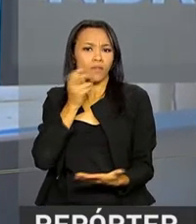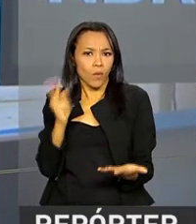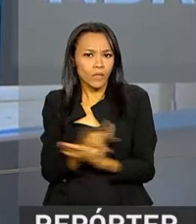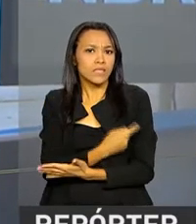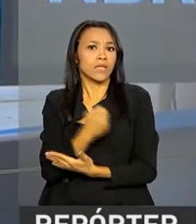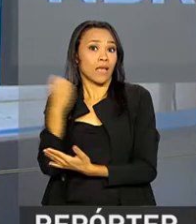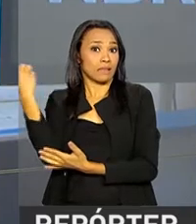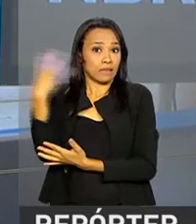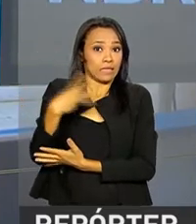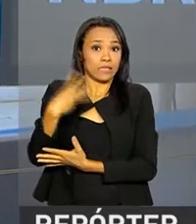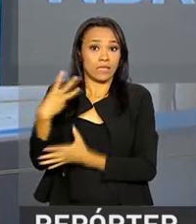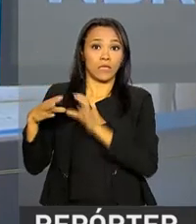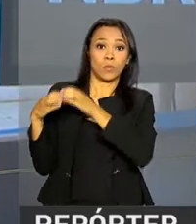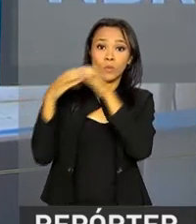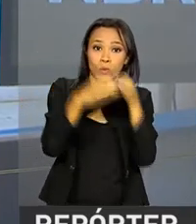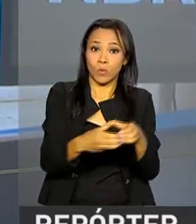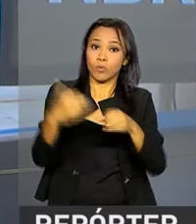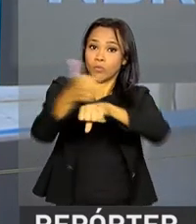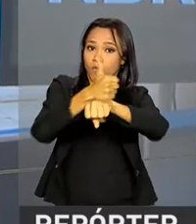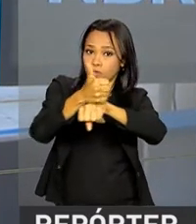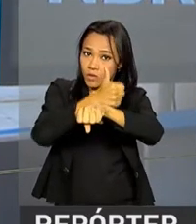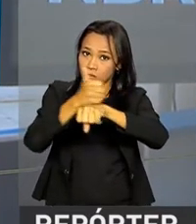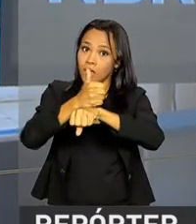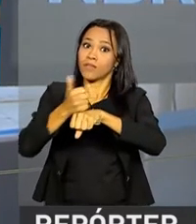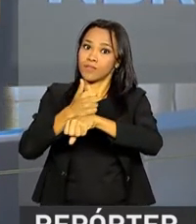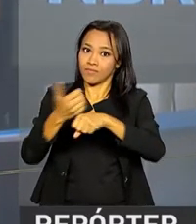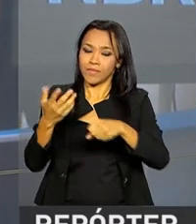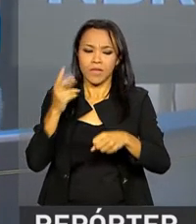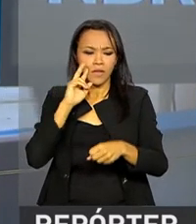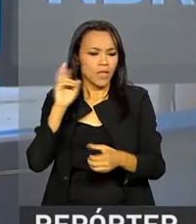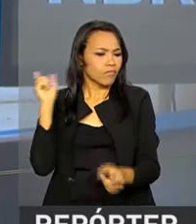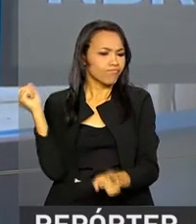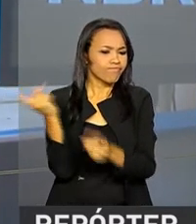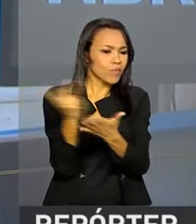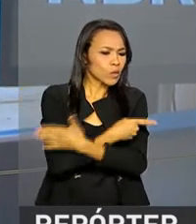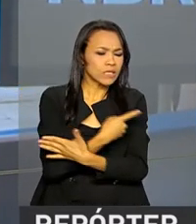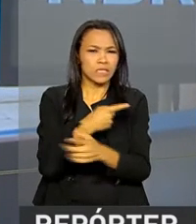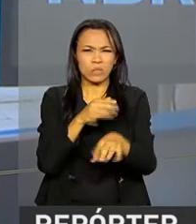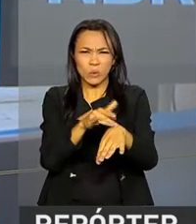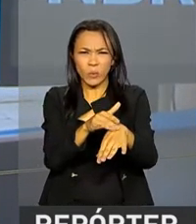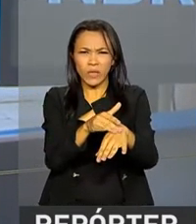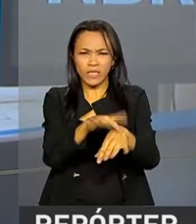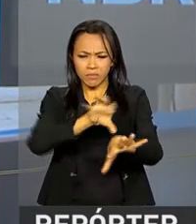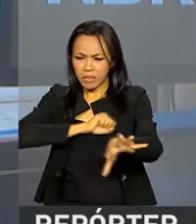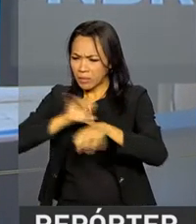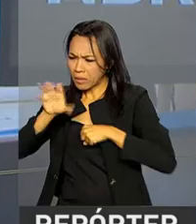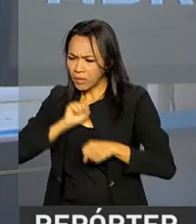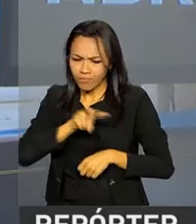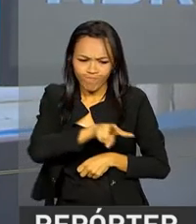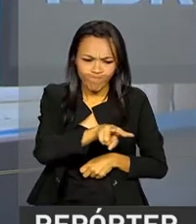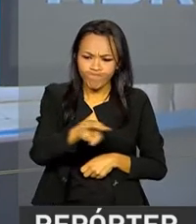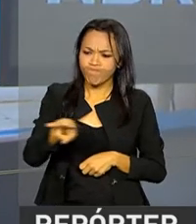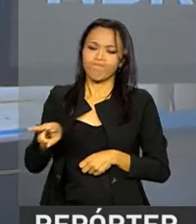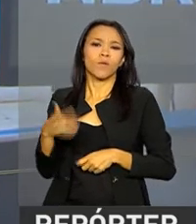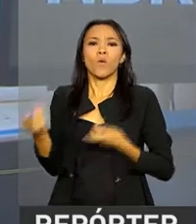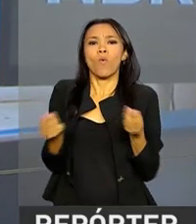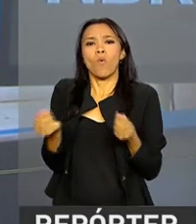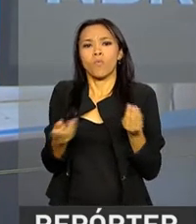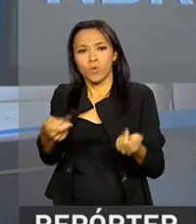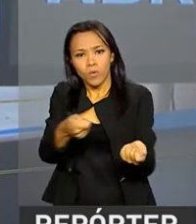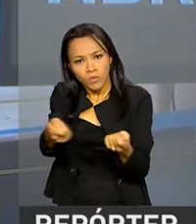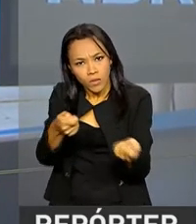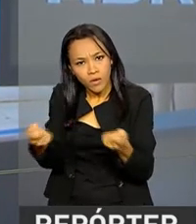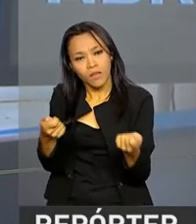saúde elas atuam em locais onde há relatos da doença e estabelece medidas de controle